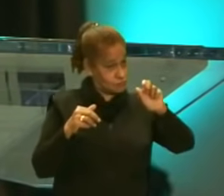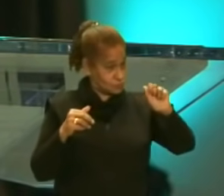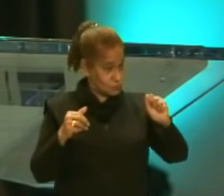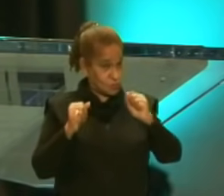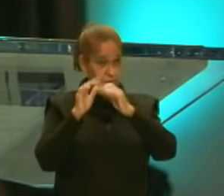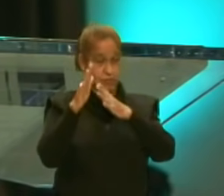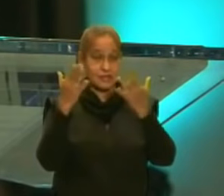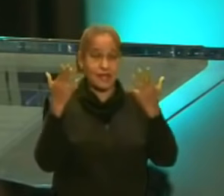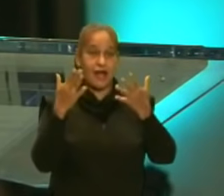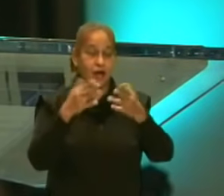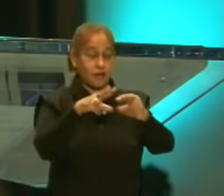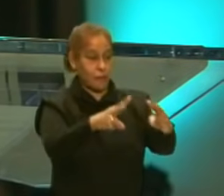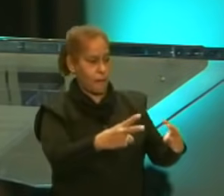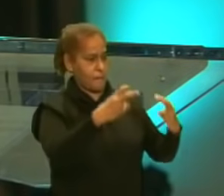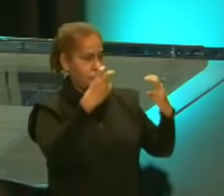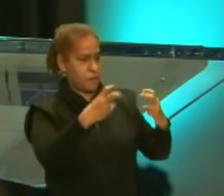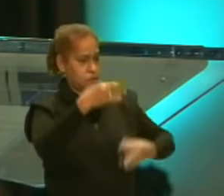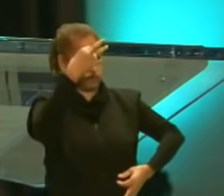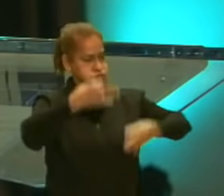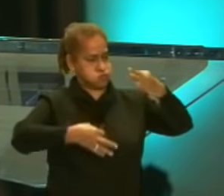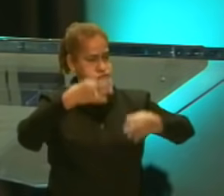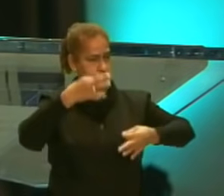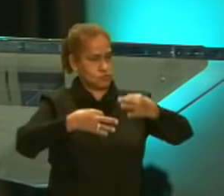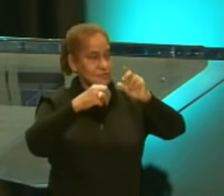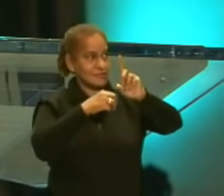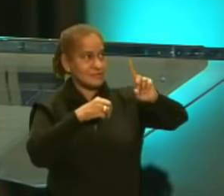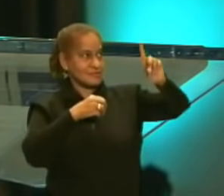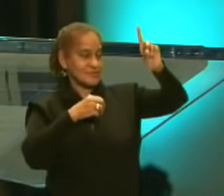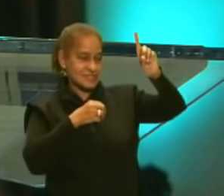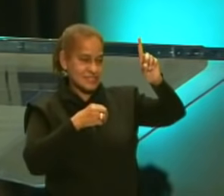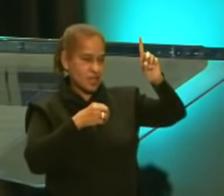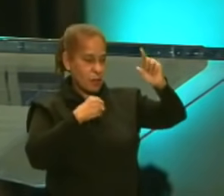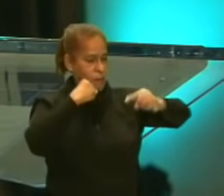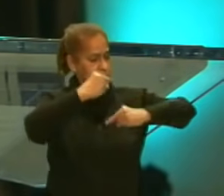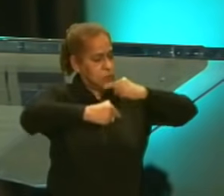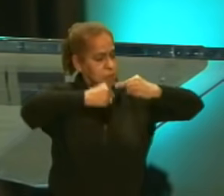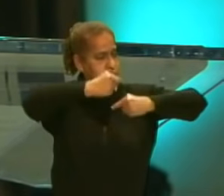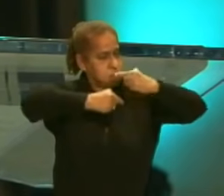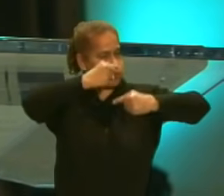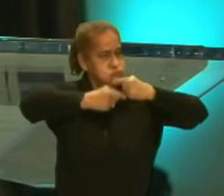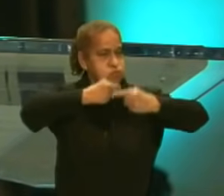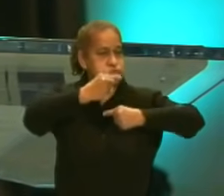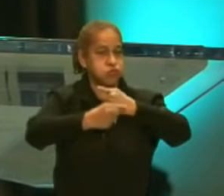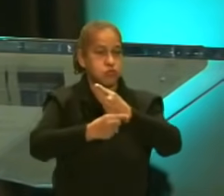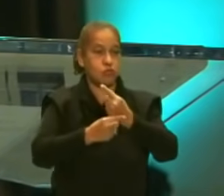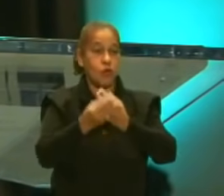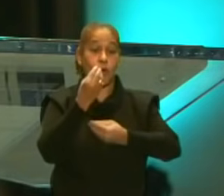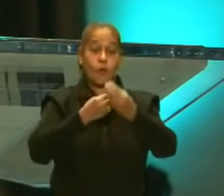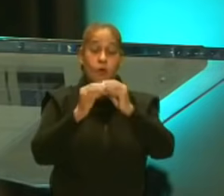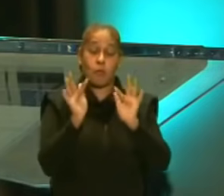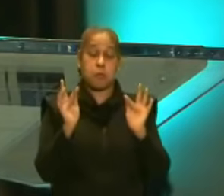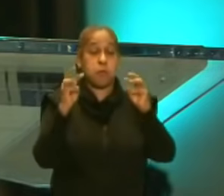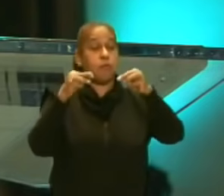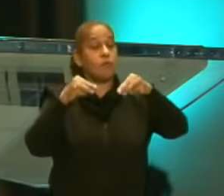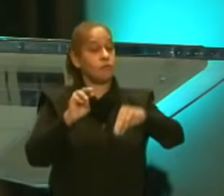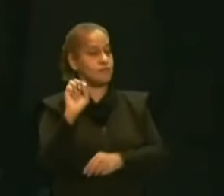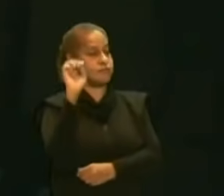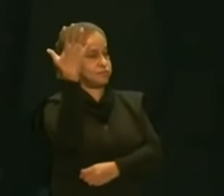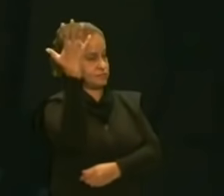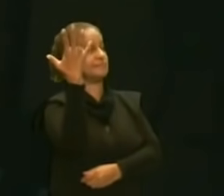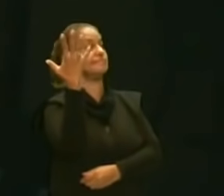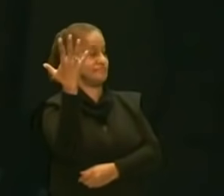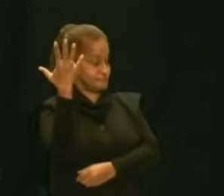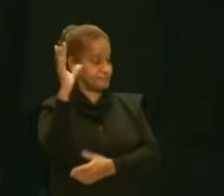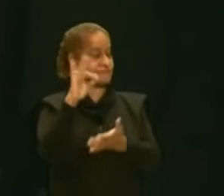o juízo de Deus avançando para um desfecho final. E